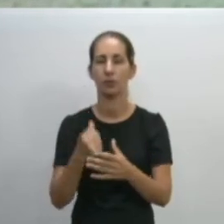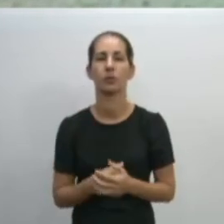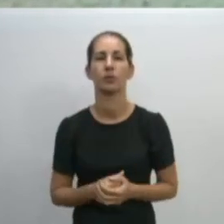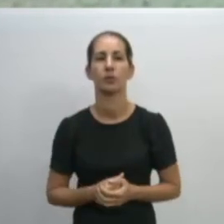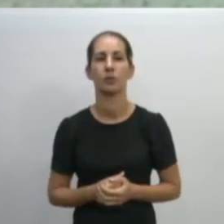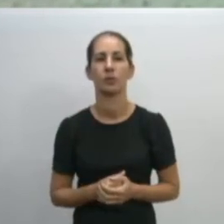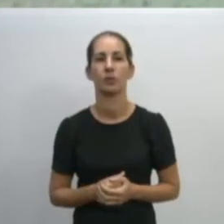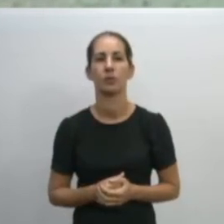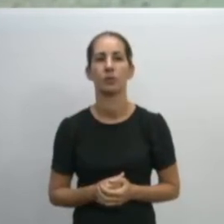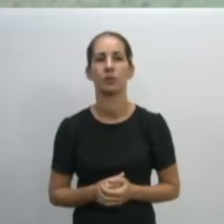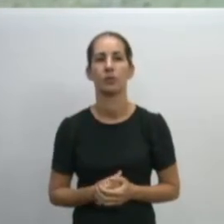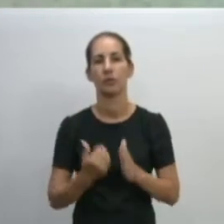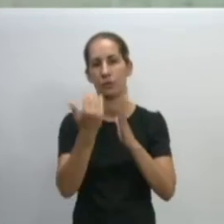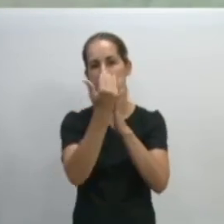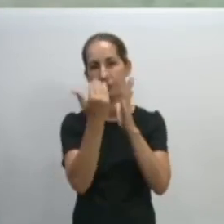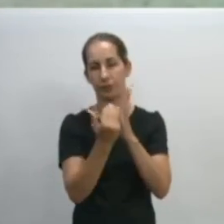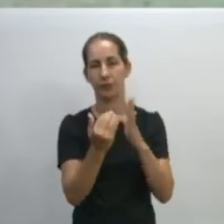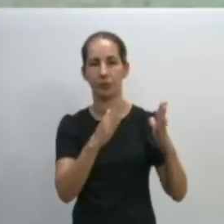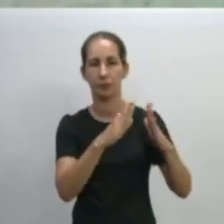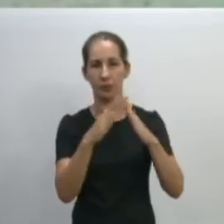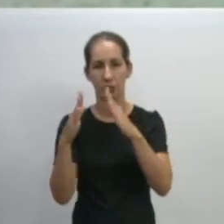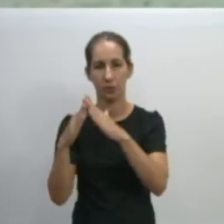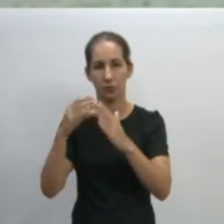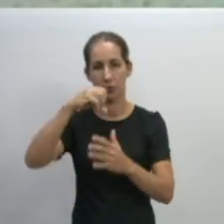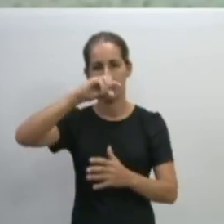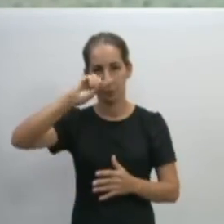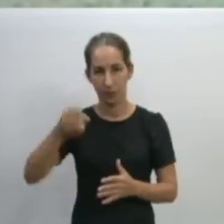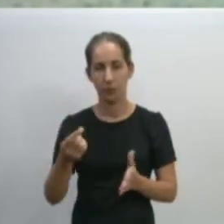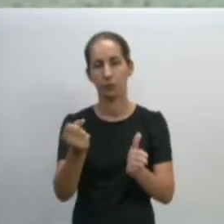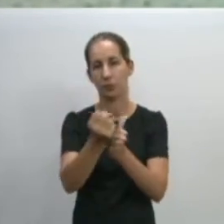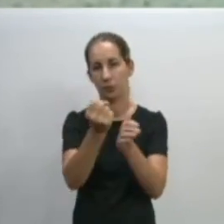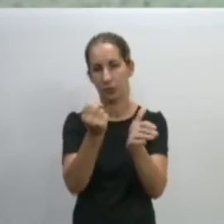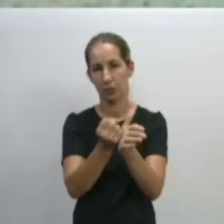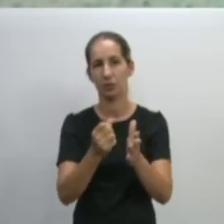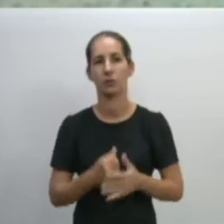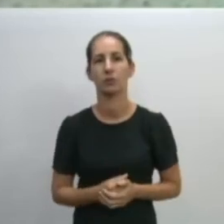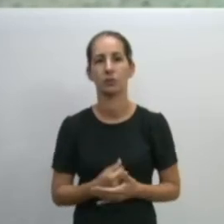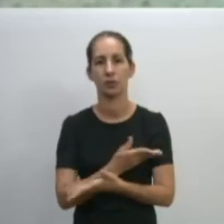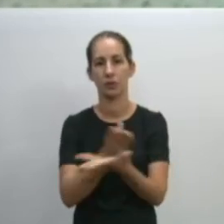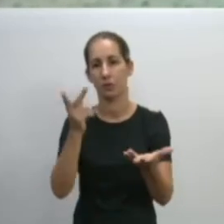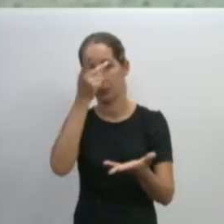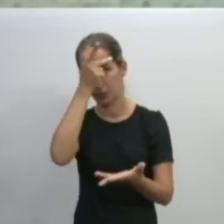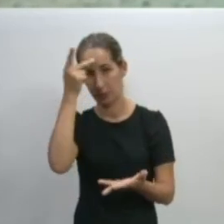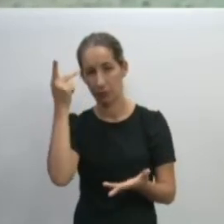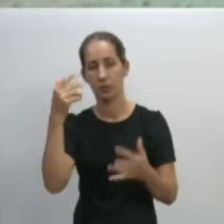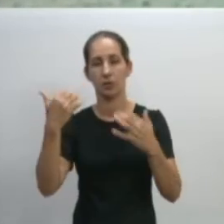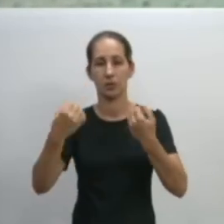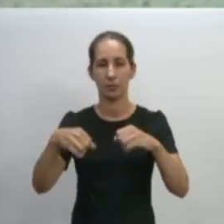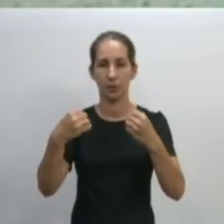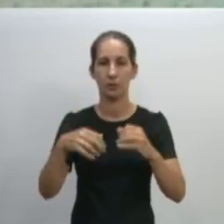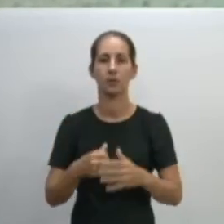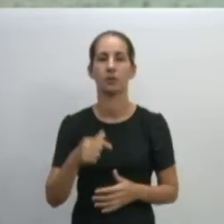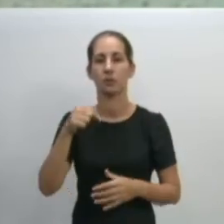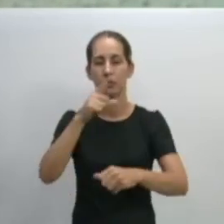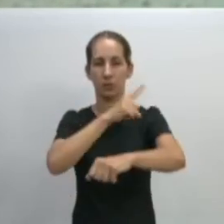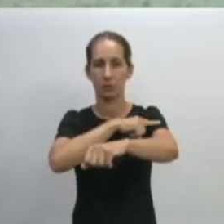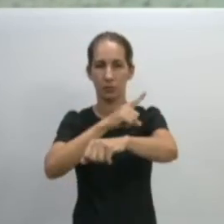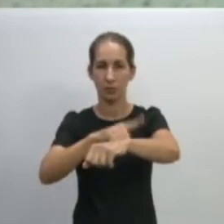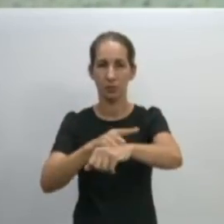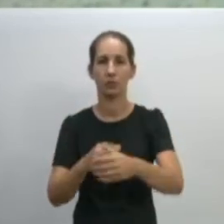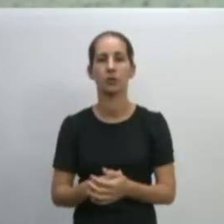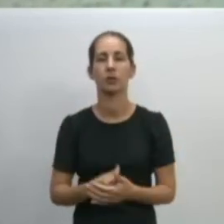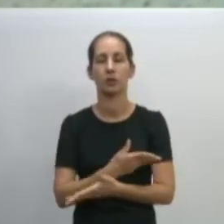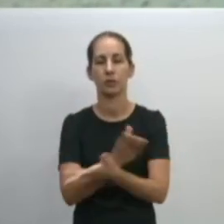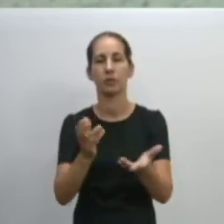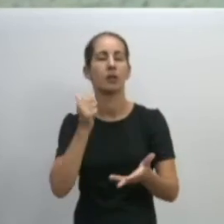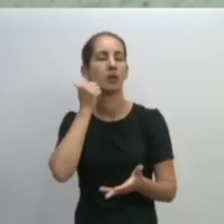de legalização fundiária de mais de 9 mil títulos as pessoas que tanto precisam aqui na Zona Norte e por toda